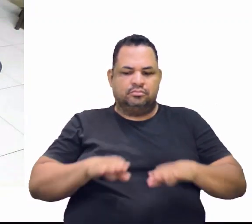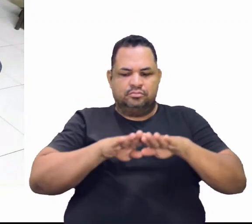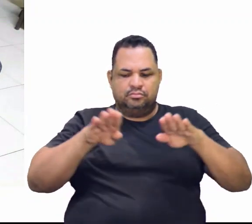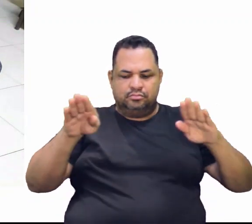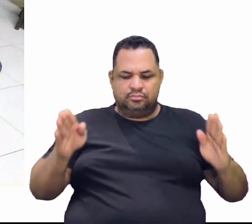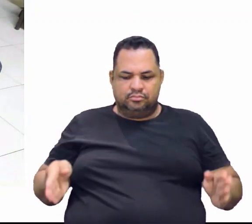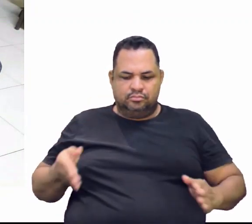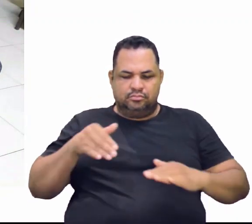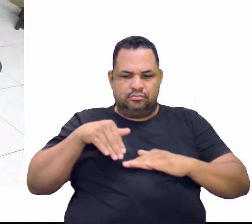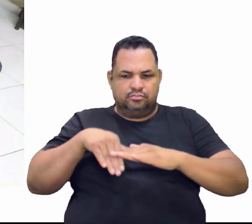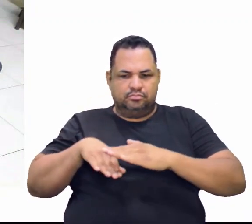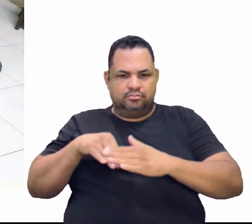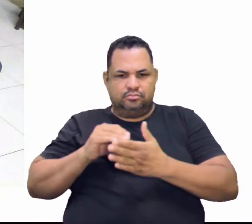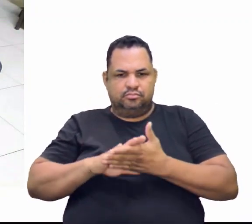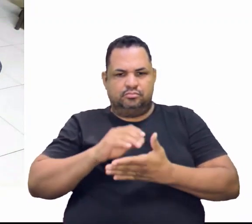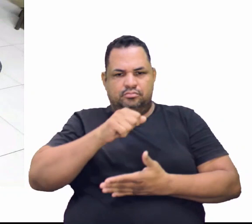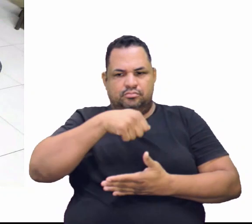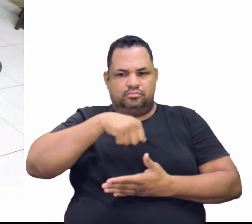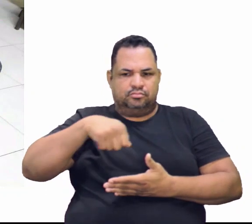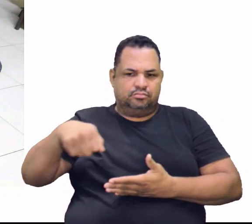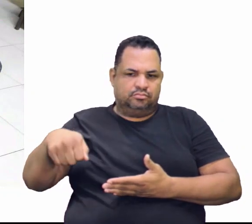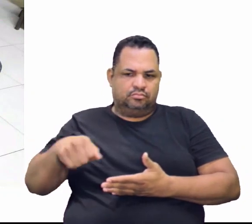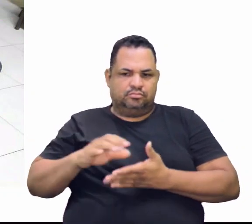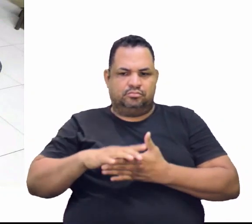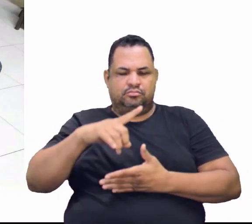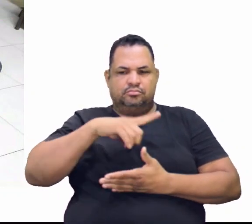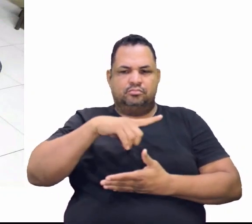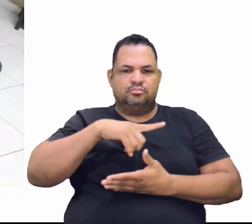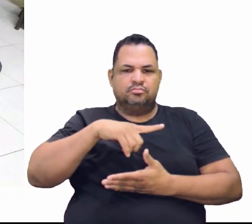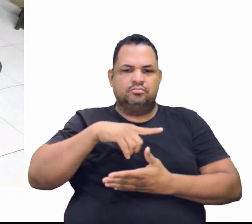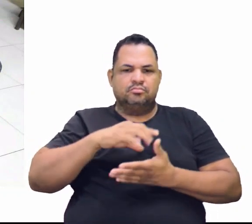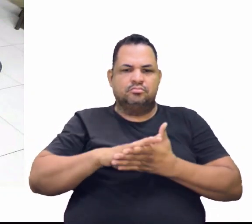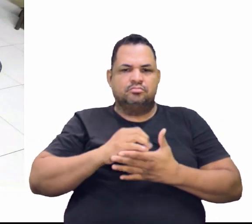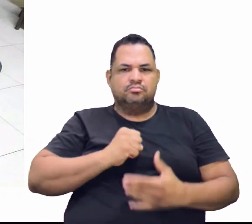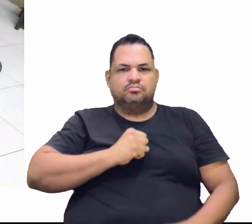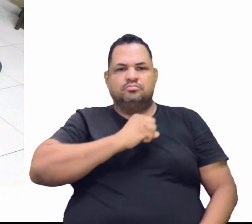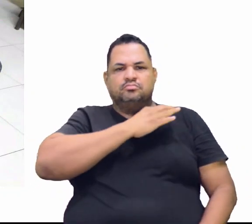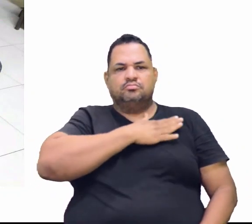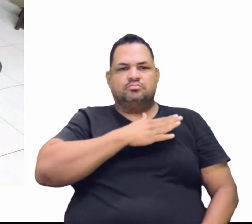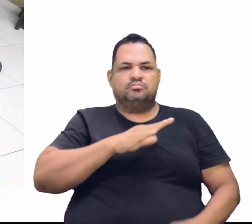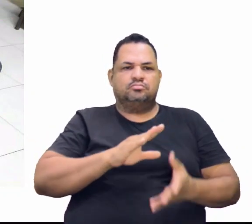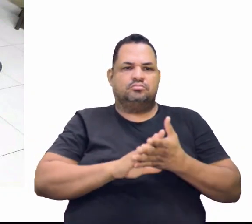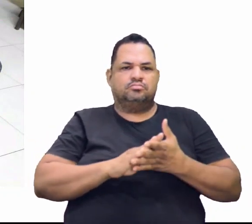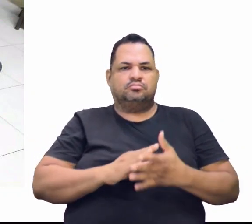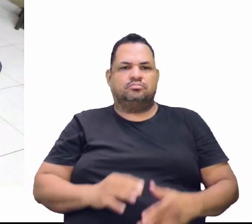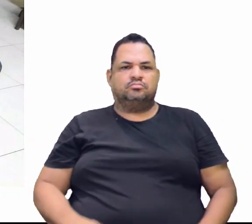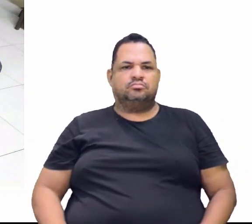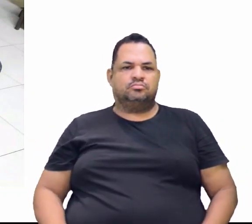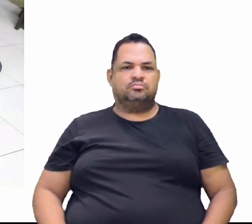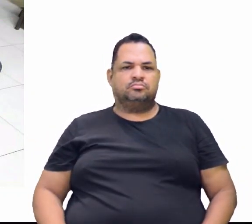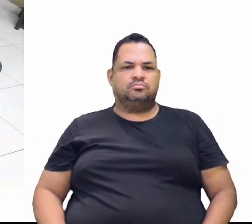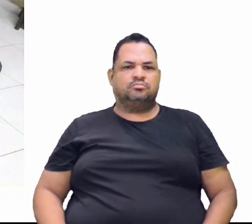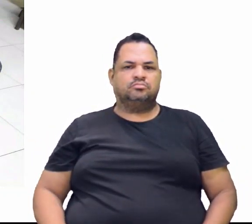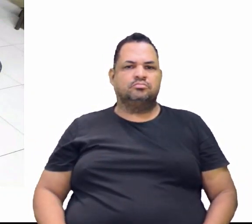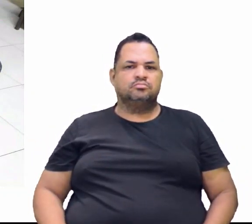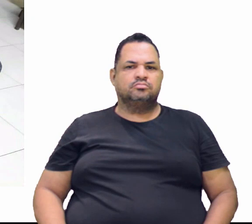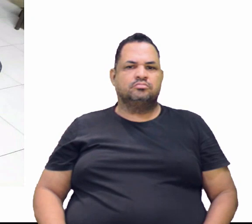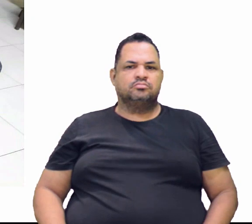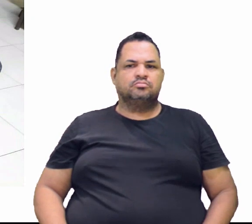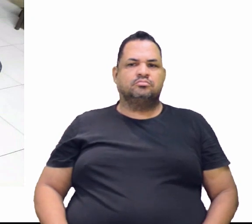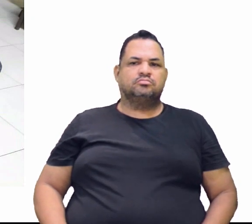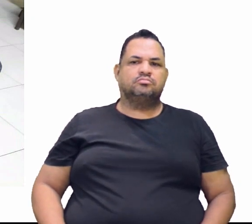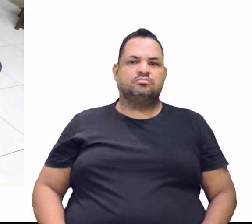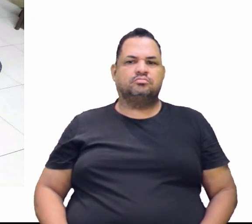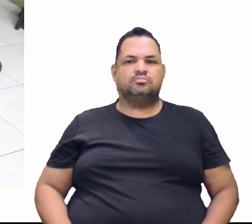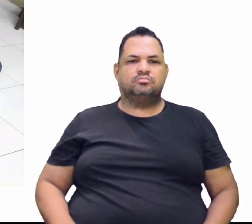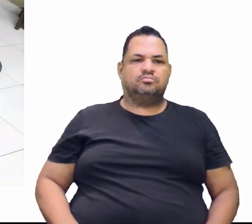Rondon. Tem a escrivania de capitão, de marechal, de general, de coronel,